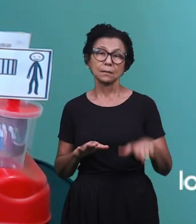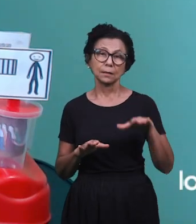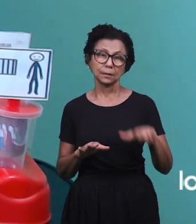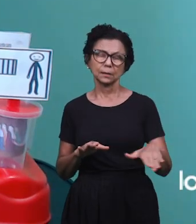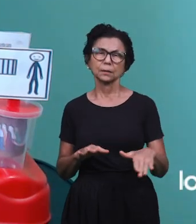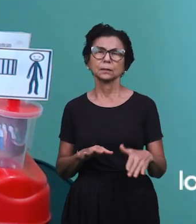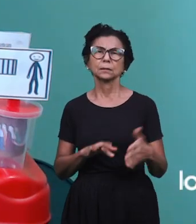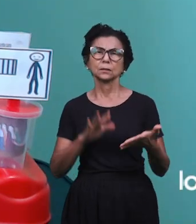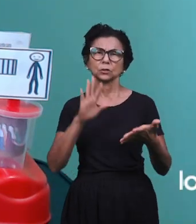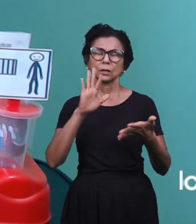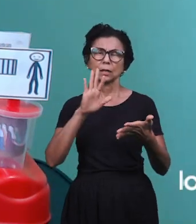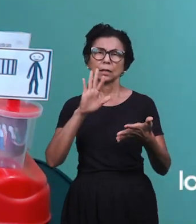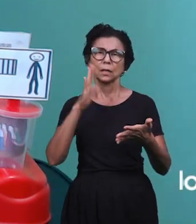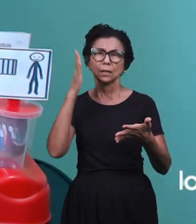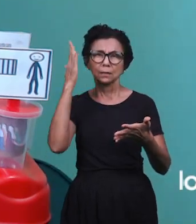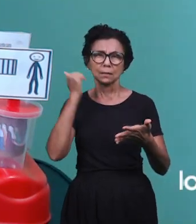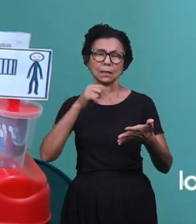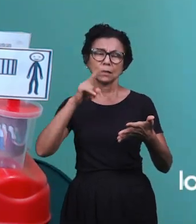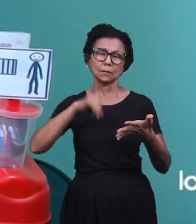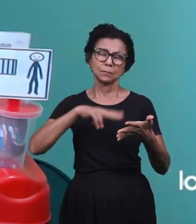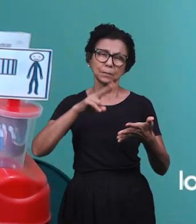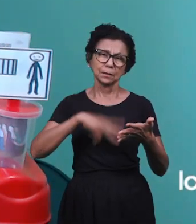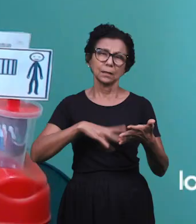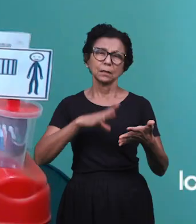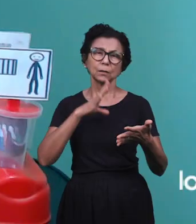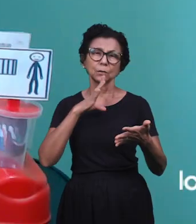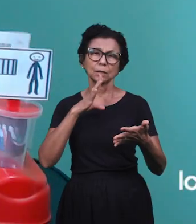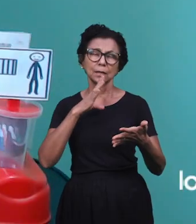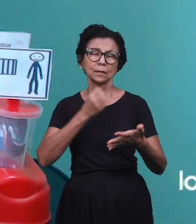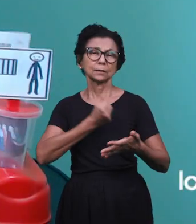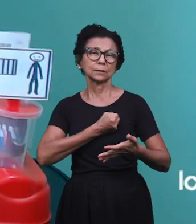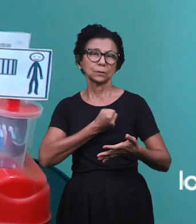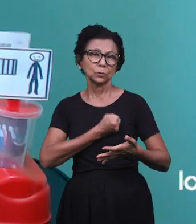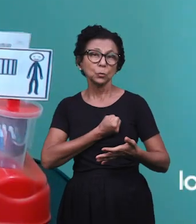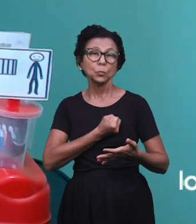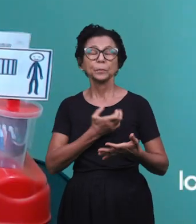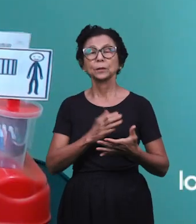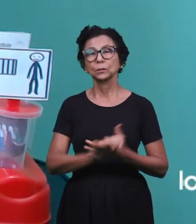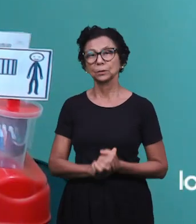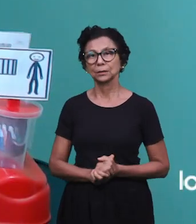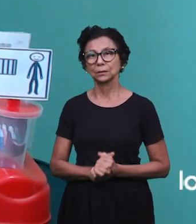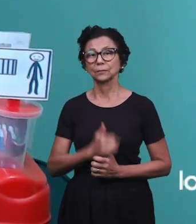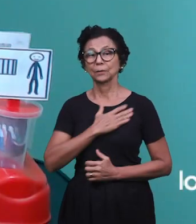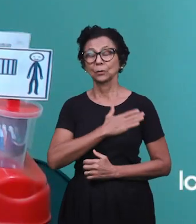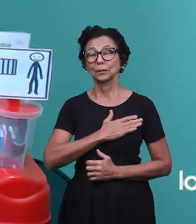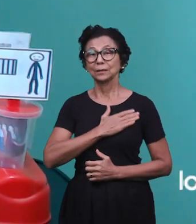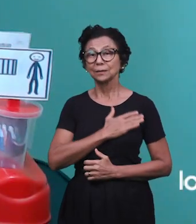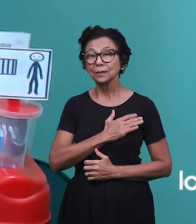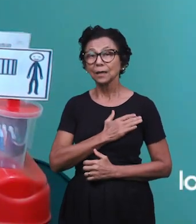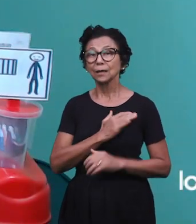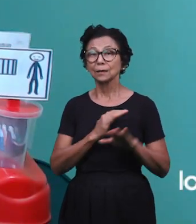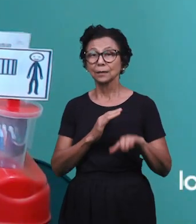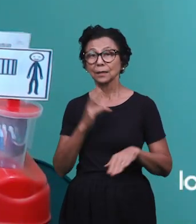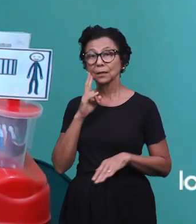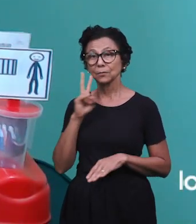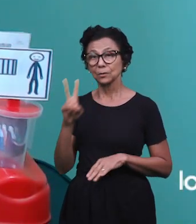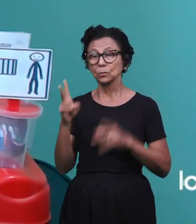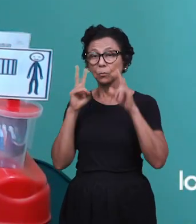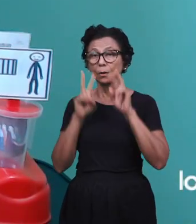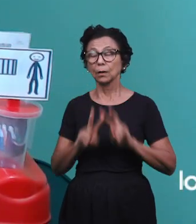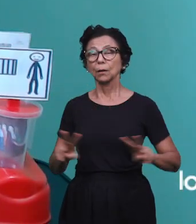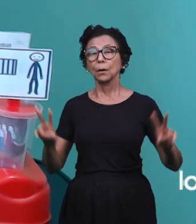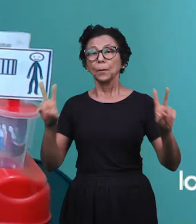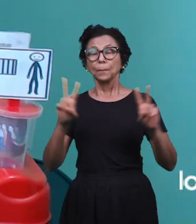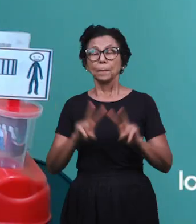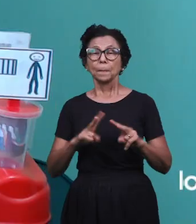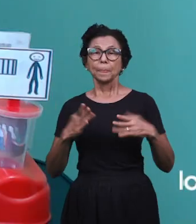que tenham letras, que tenham números, talvez chame mais a atenção também dessa criança. Aqui nós podemos compor de duas formas,